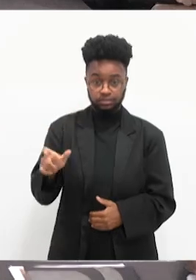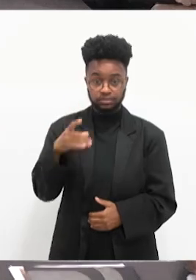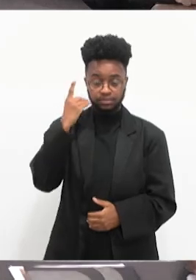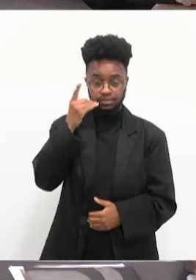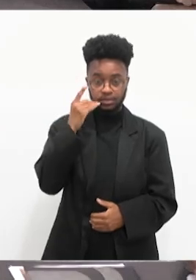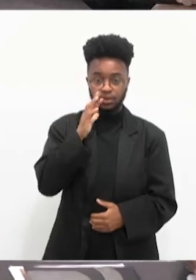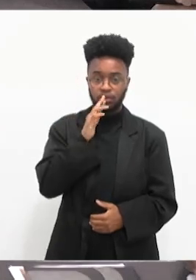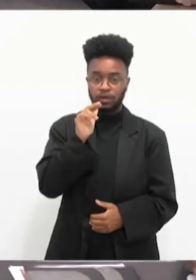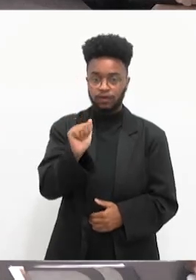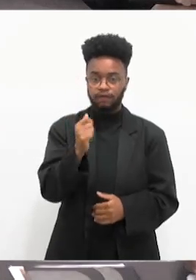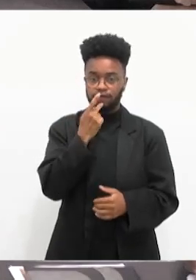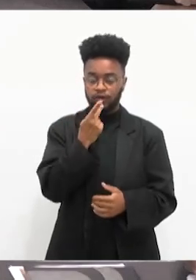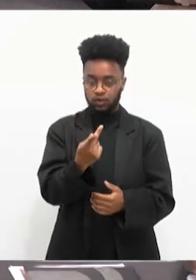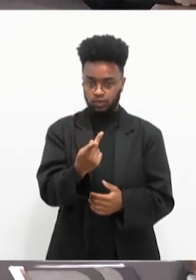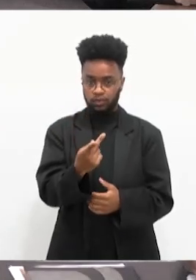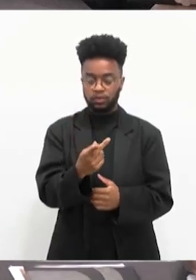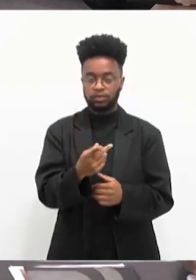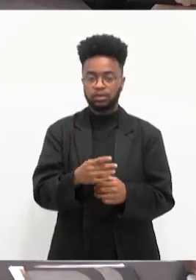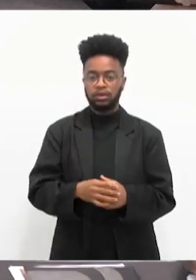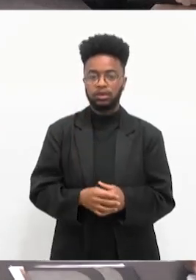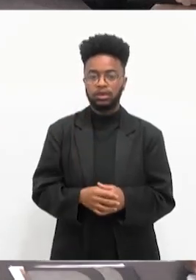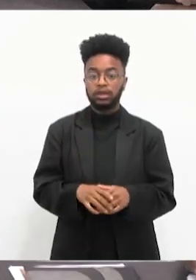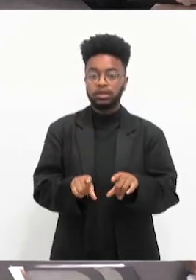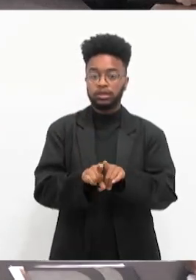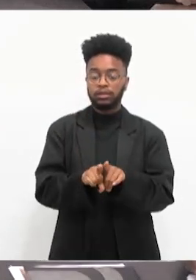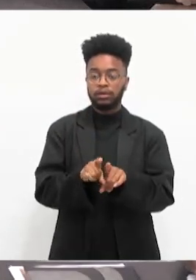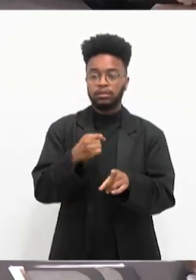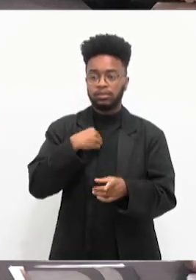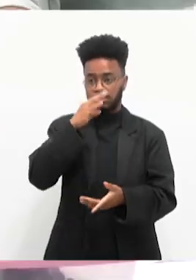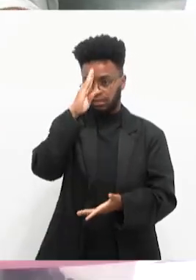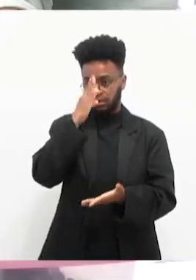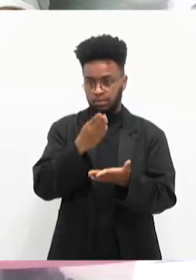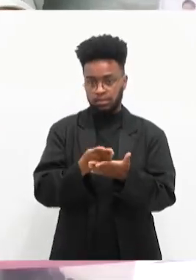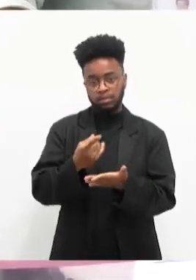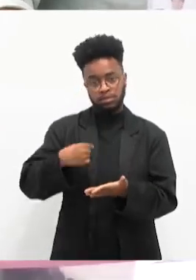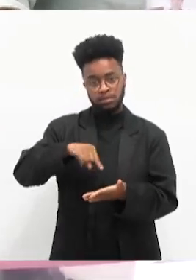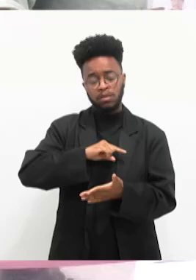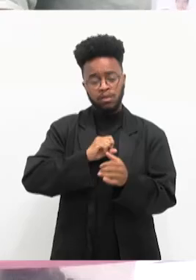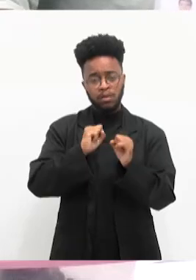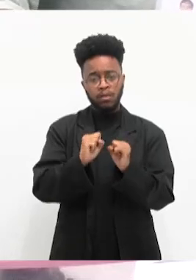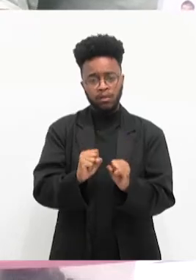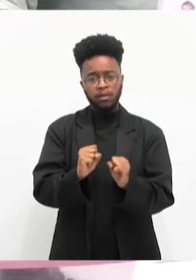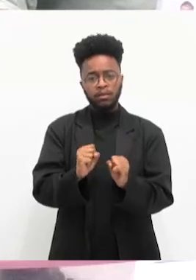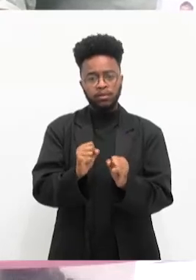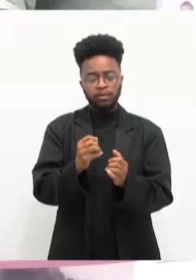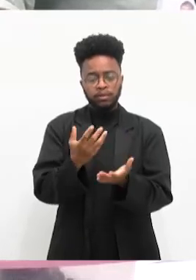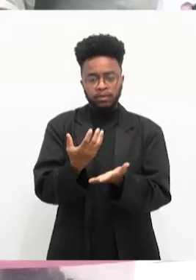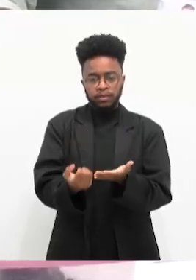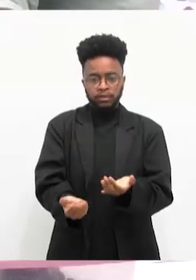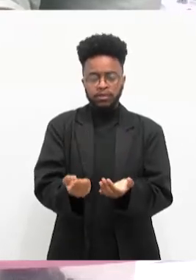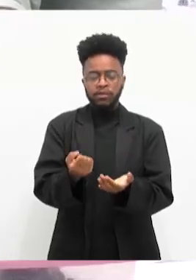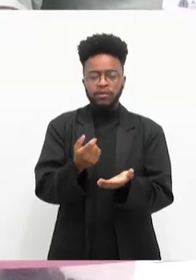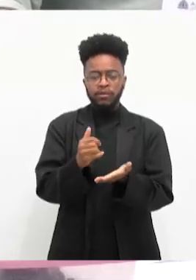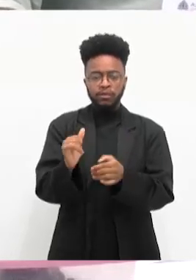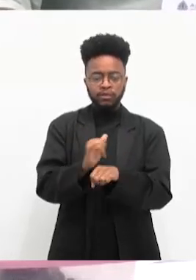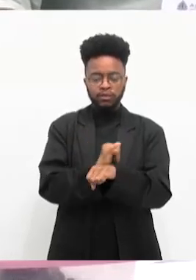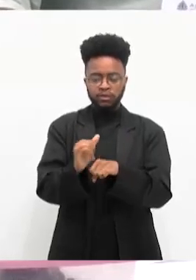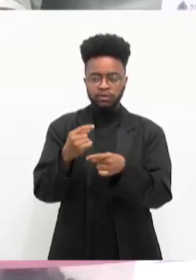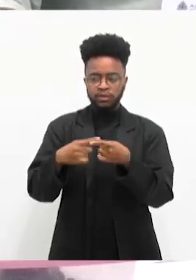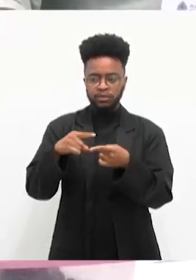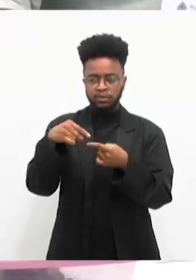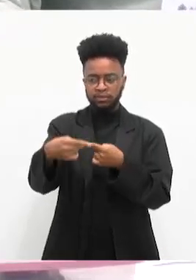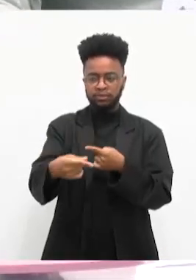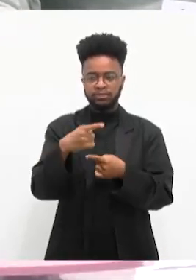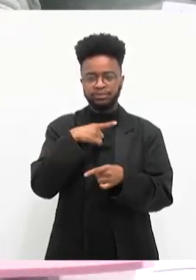falou, né? E eu acho que a gente podia adotar também esse procedimento, porque depois a gente vai discutir, vão ter